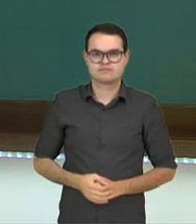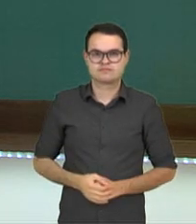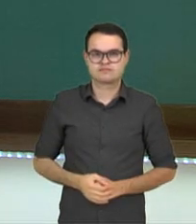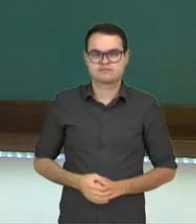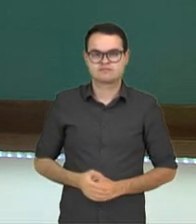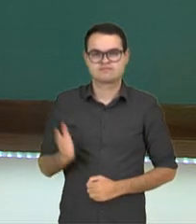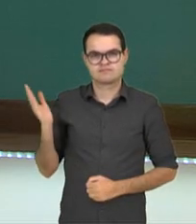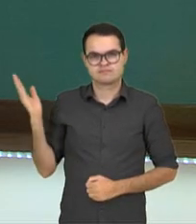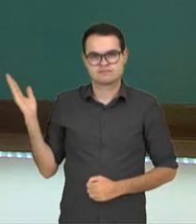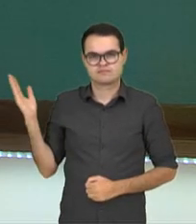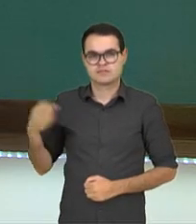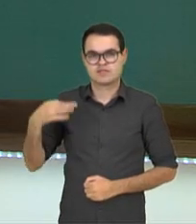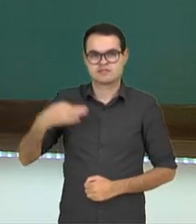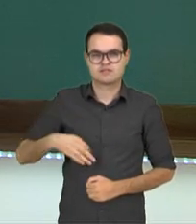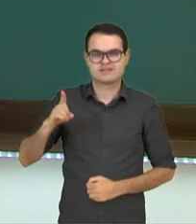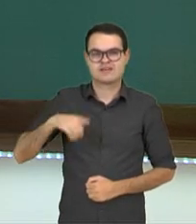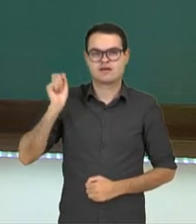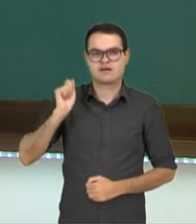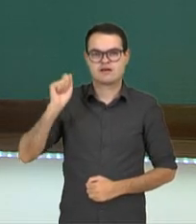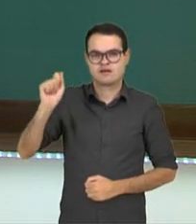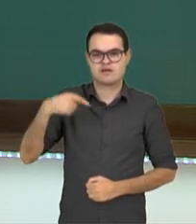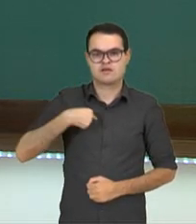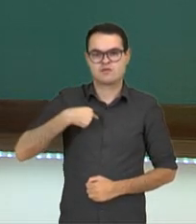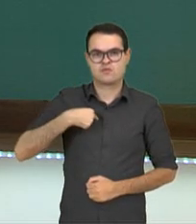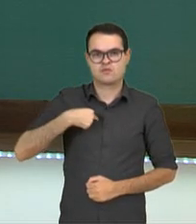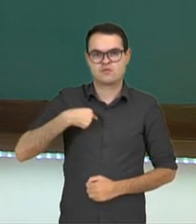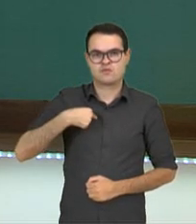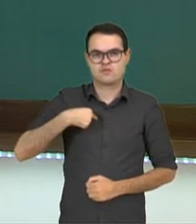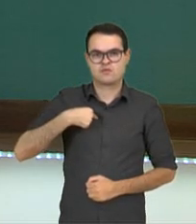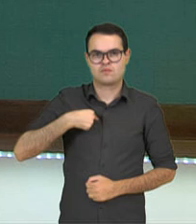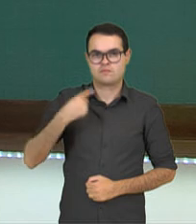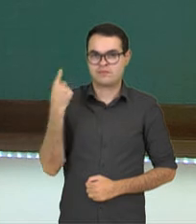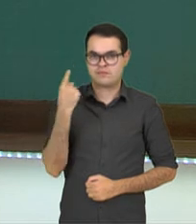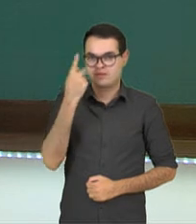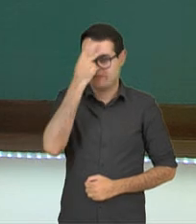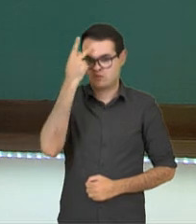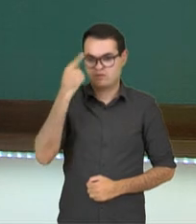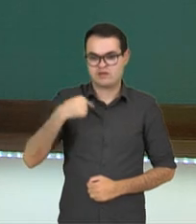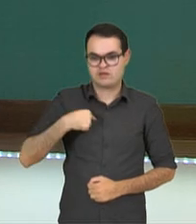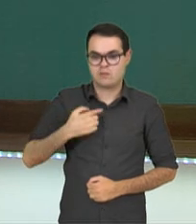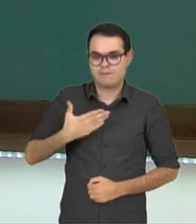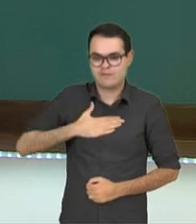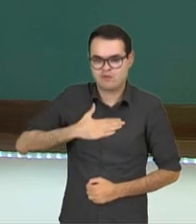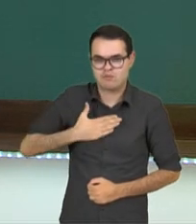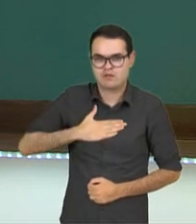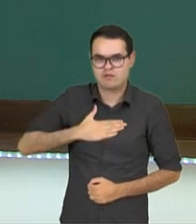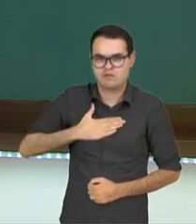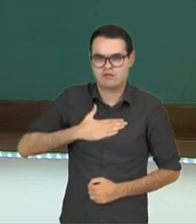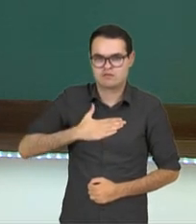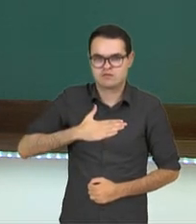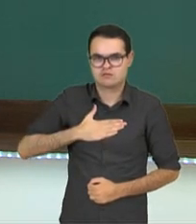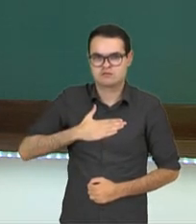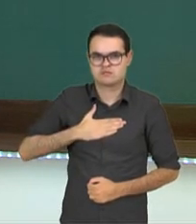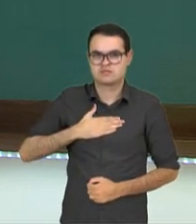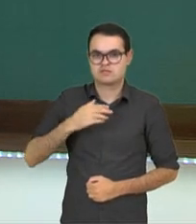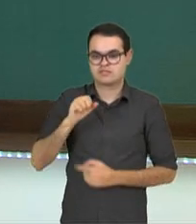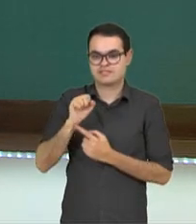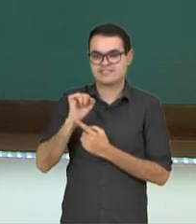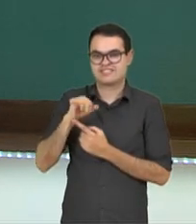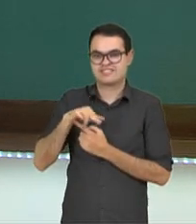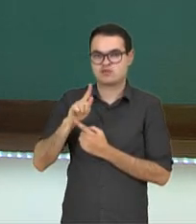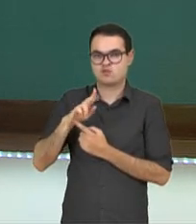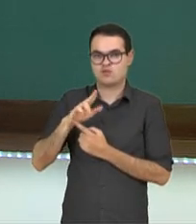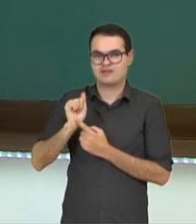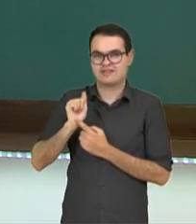Correção, gente. A alternativa correta é A. Eu, primeira pessoa do discurso, tá? Lembrando, primeira pessoa do